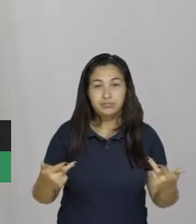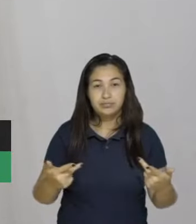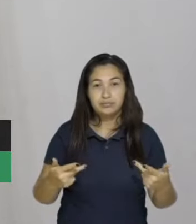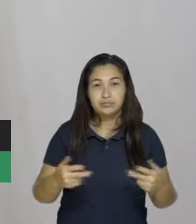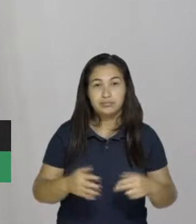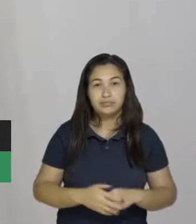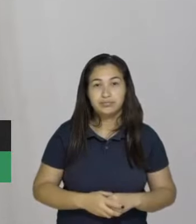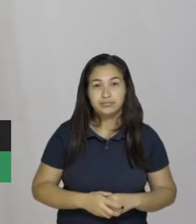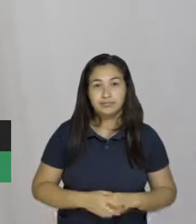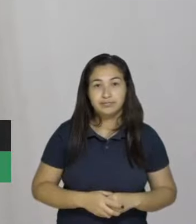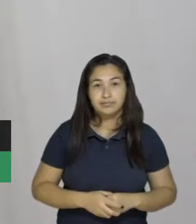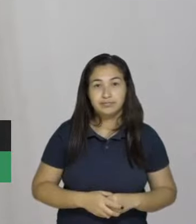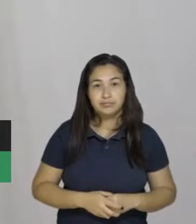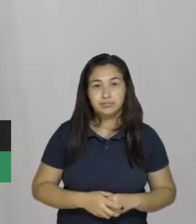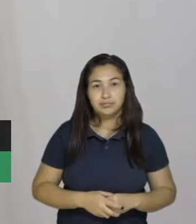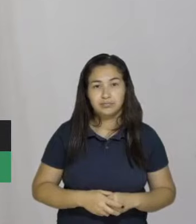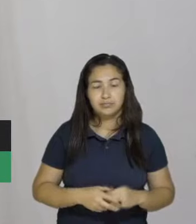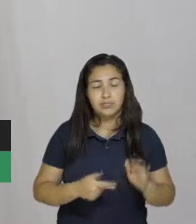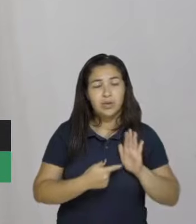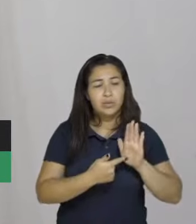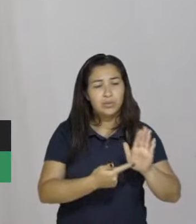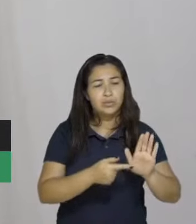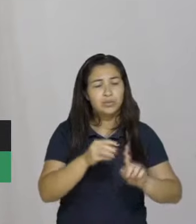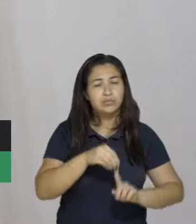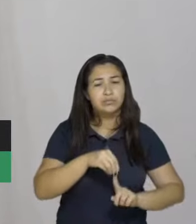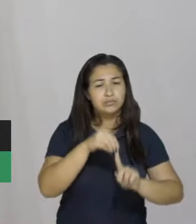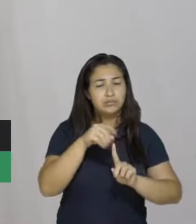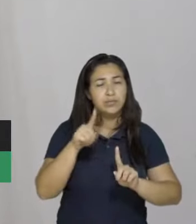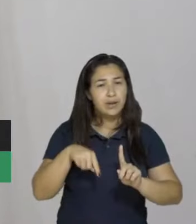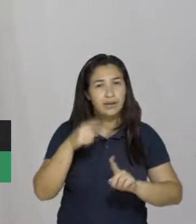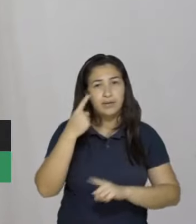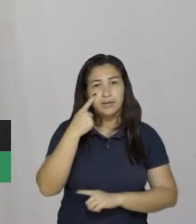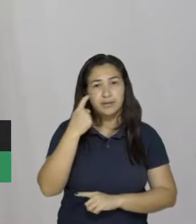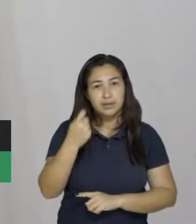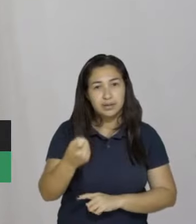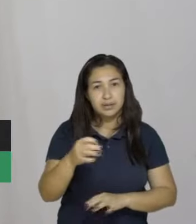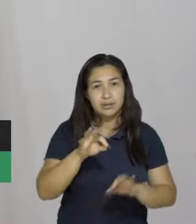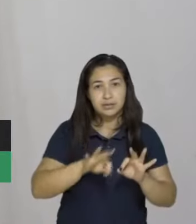diante do exposto, destaca-se que é de interesse